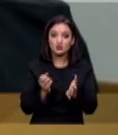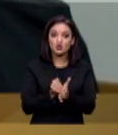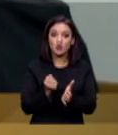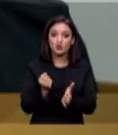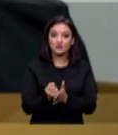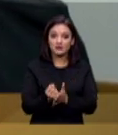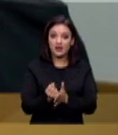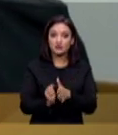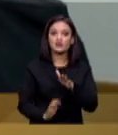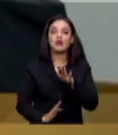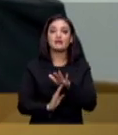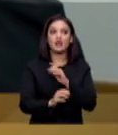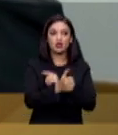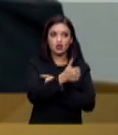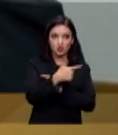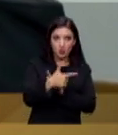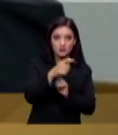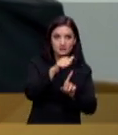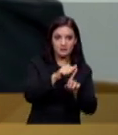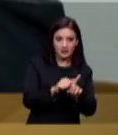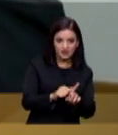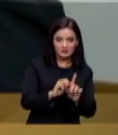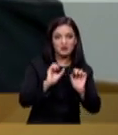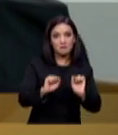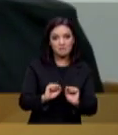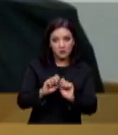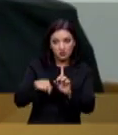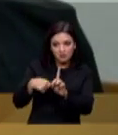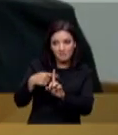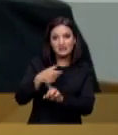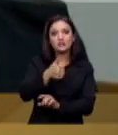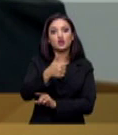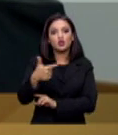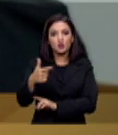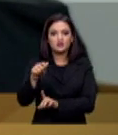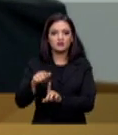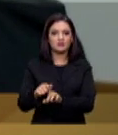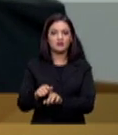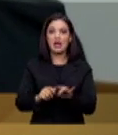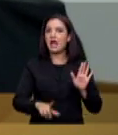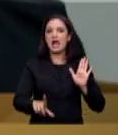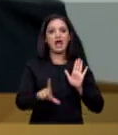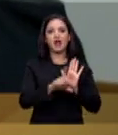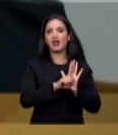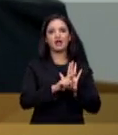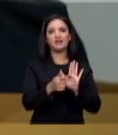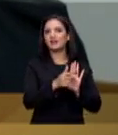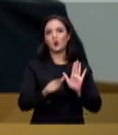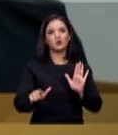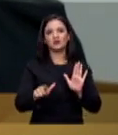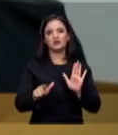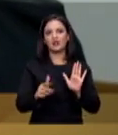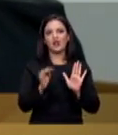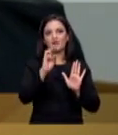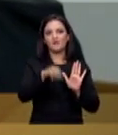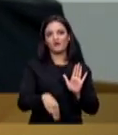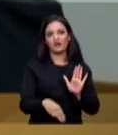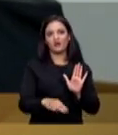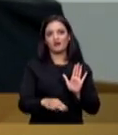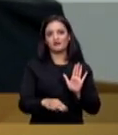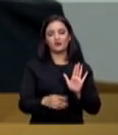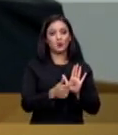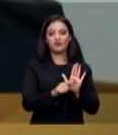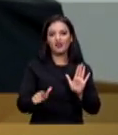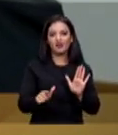por 12 meses, renovado por 12 meses. A lei não tem validade. Essas leis estão em